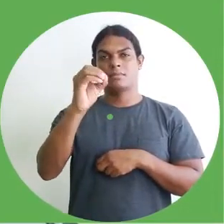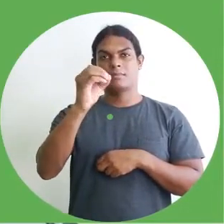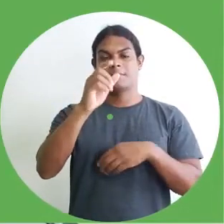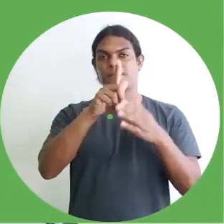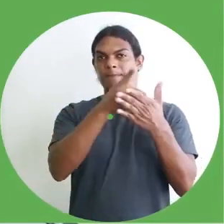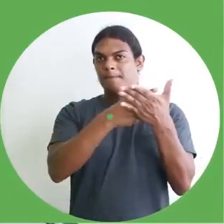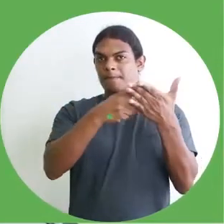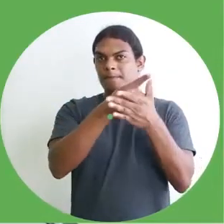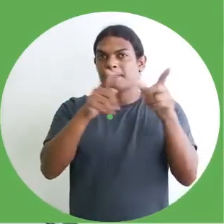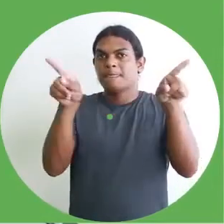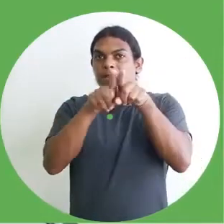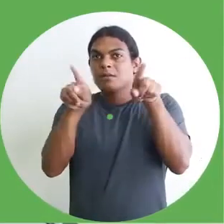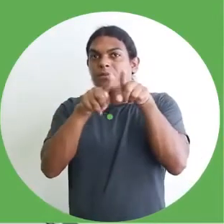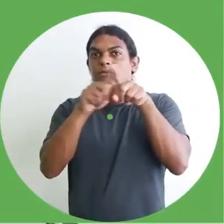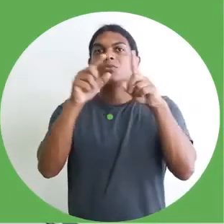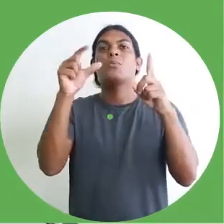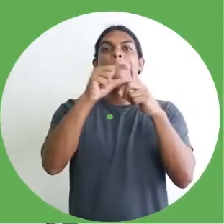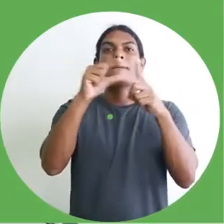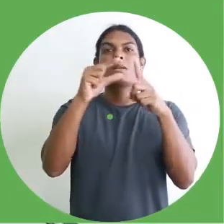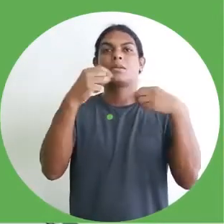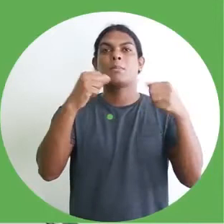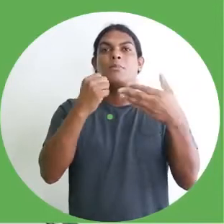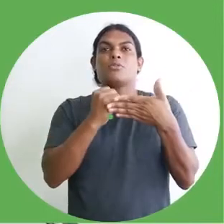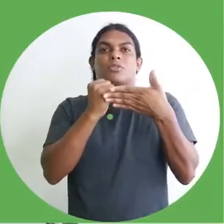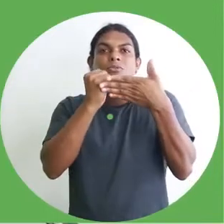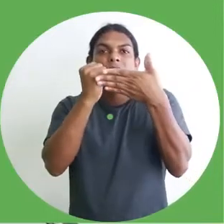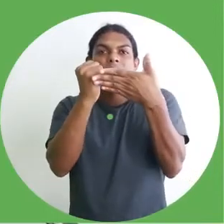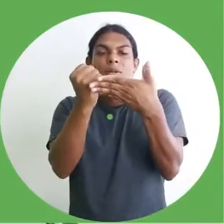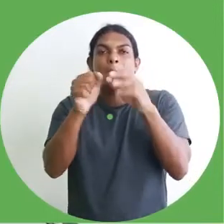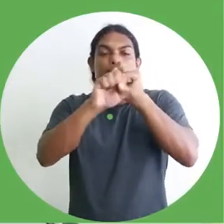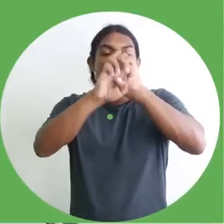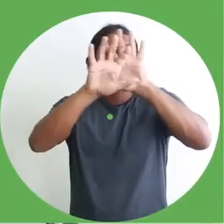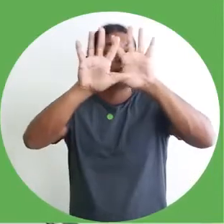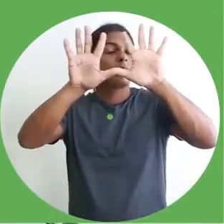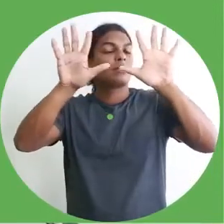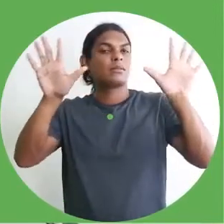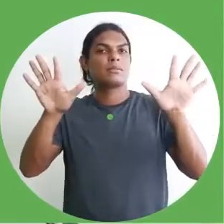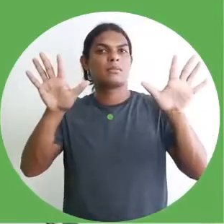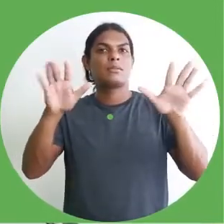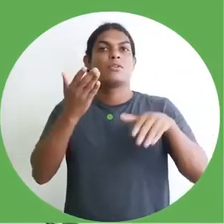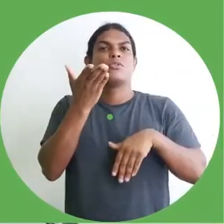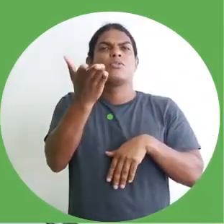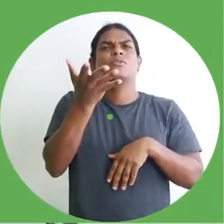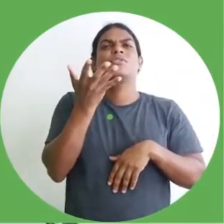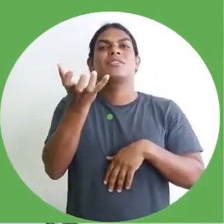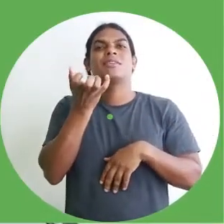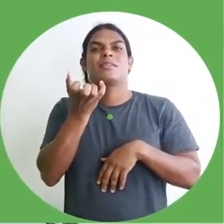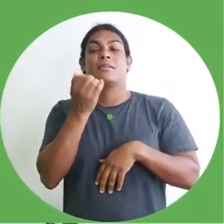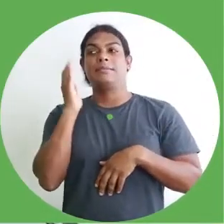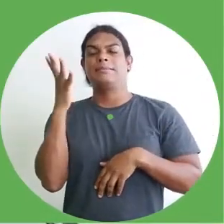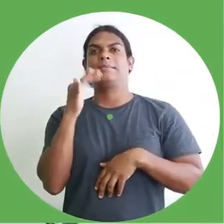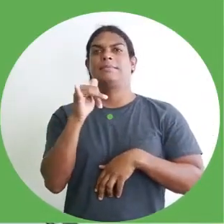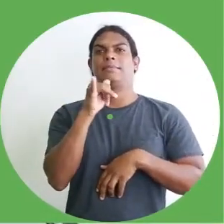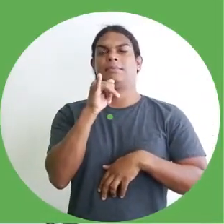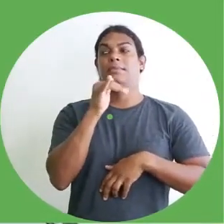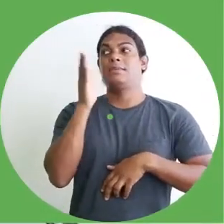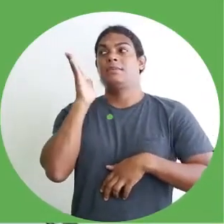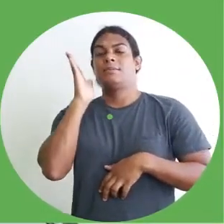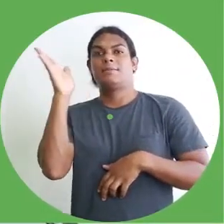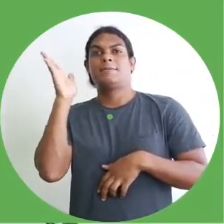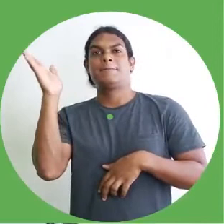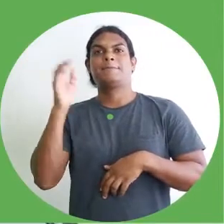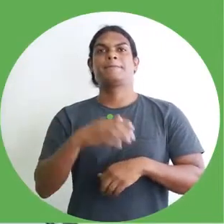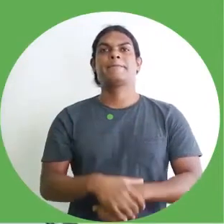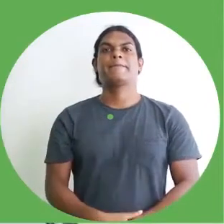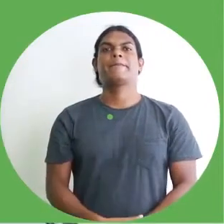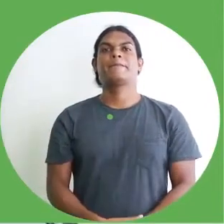que podem identificar com mais clareza aquilo que a pessoa quer. Por exemplo, tem uma bonequinha com a mãozinha para